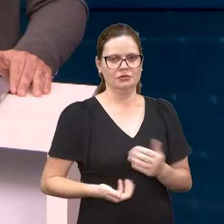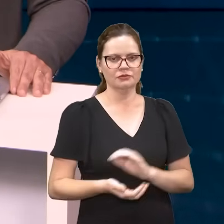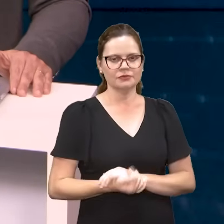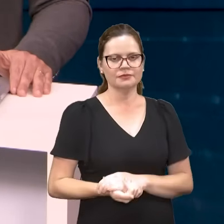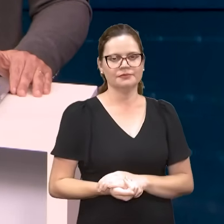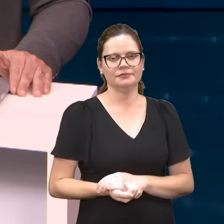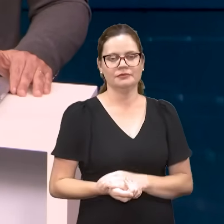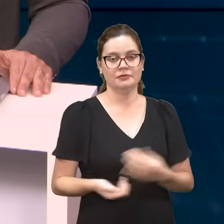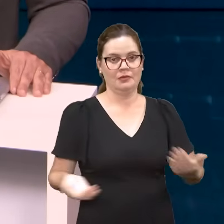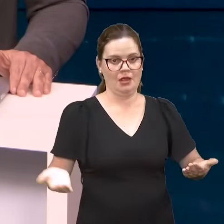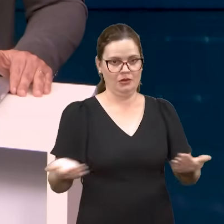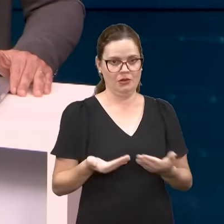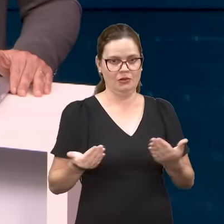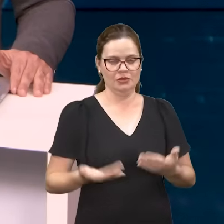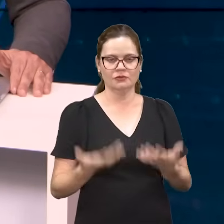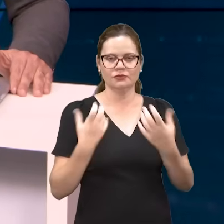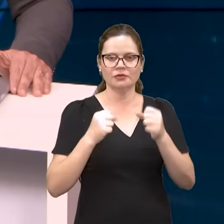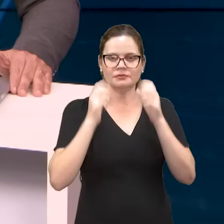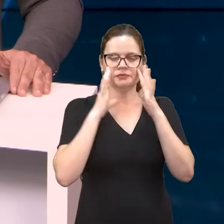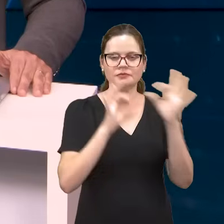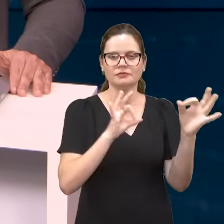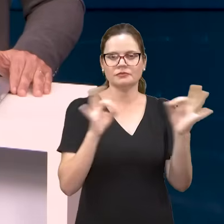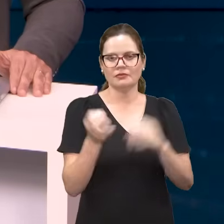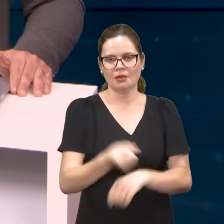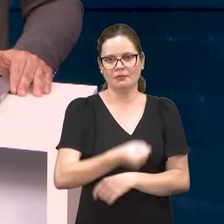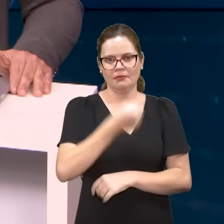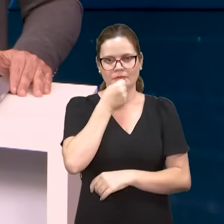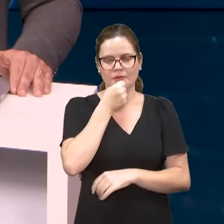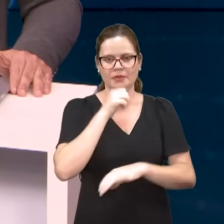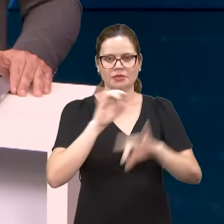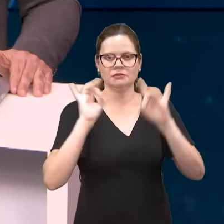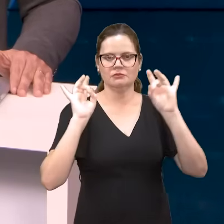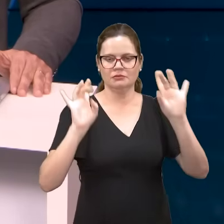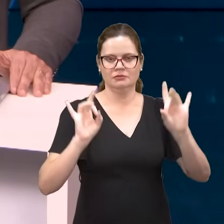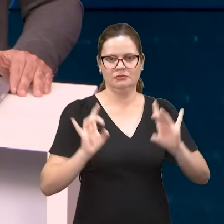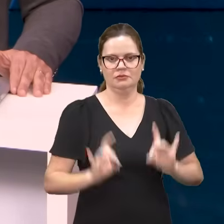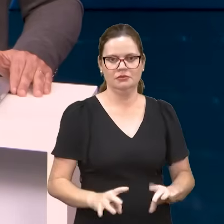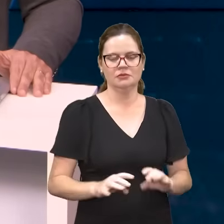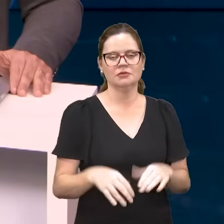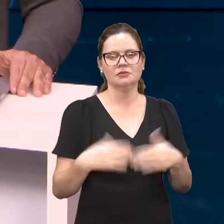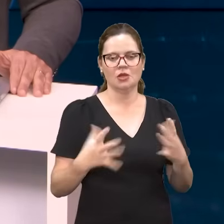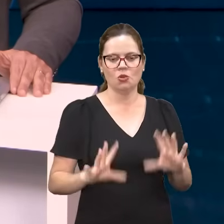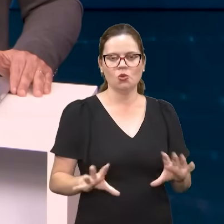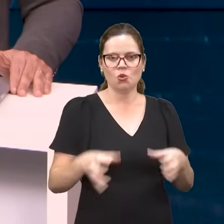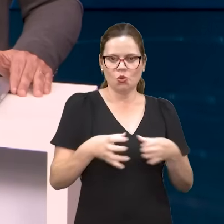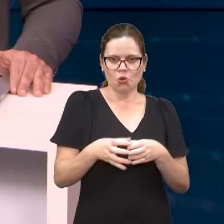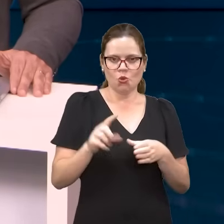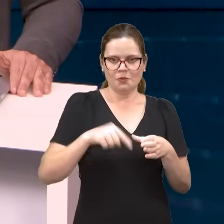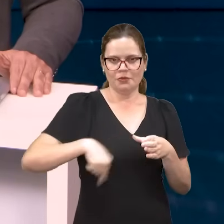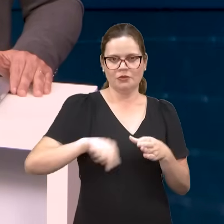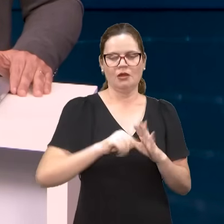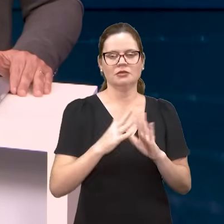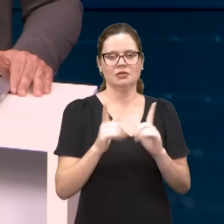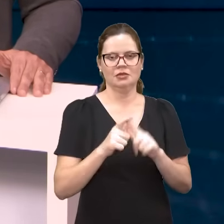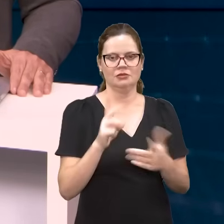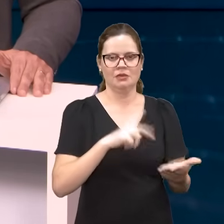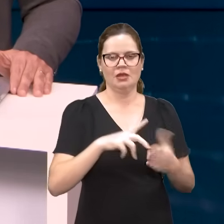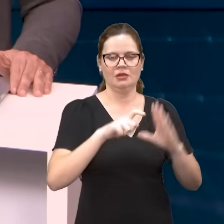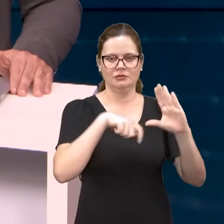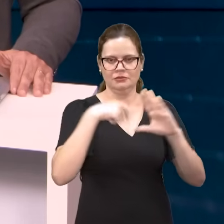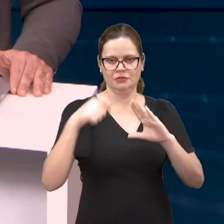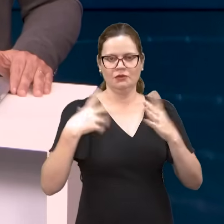irmãos. Agora, nós vamos conferir uma reportagem especial produzida pela nossa equipe durante o culto de